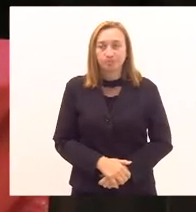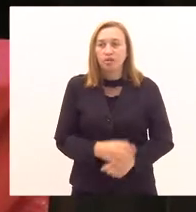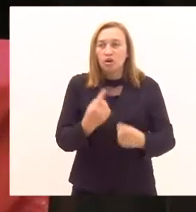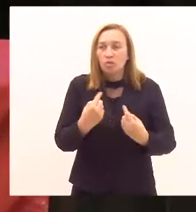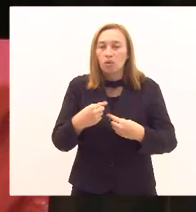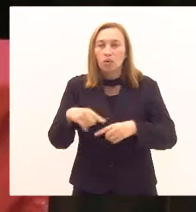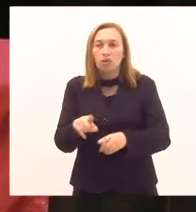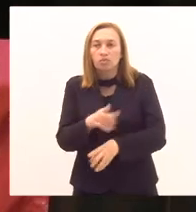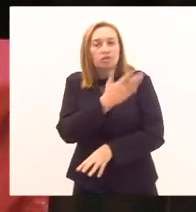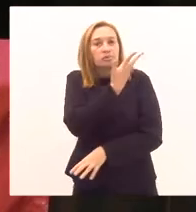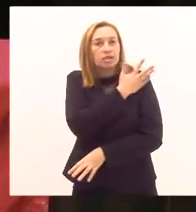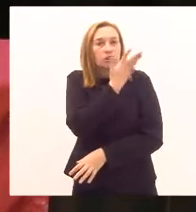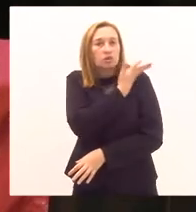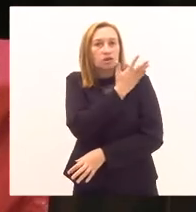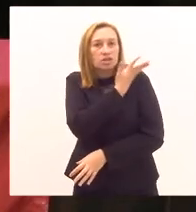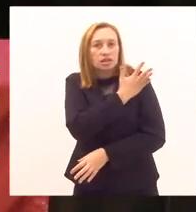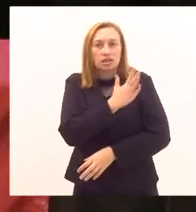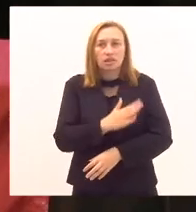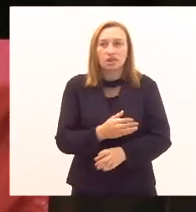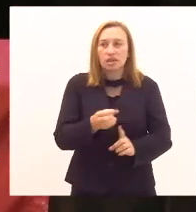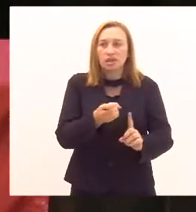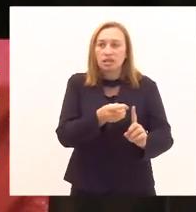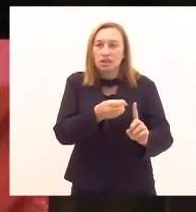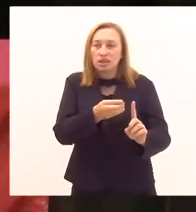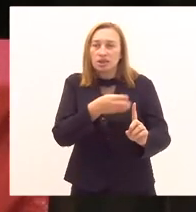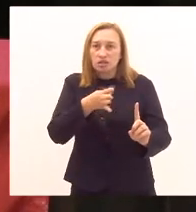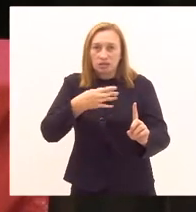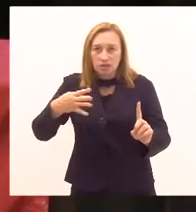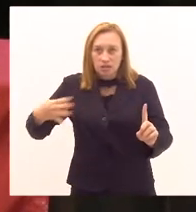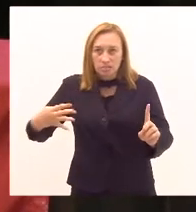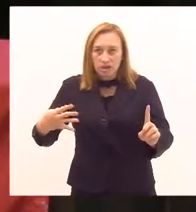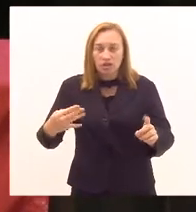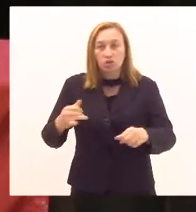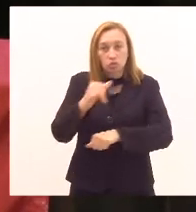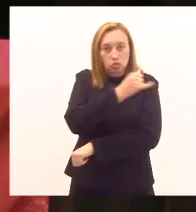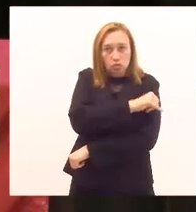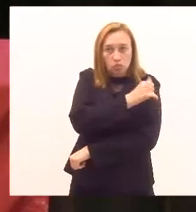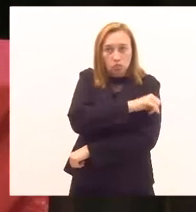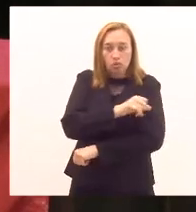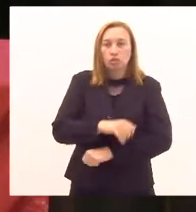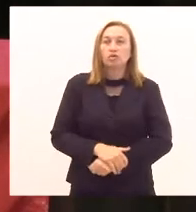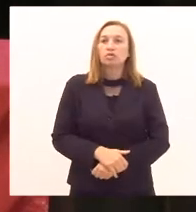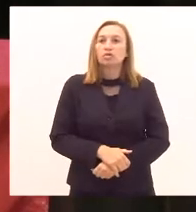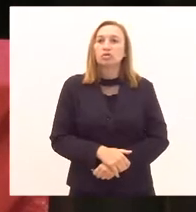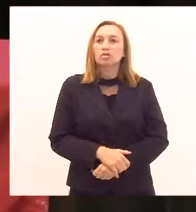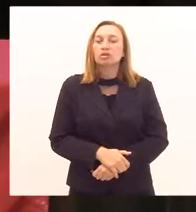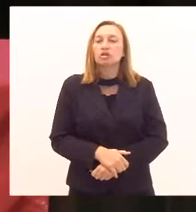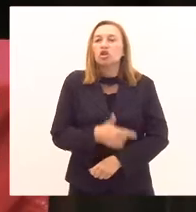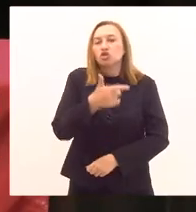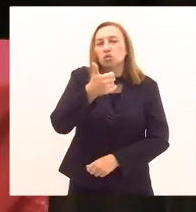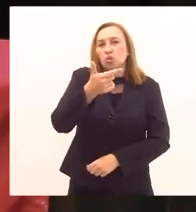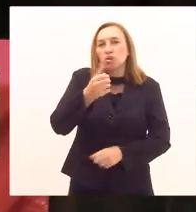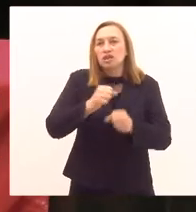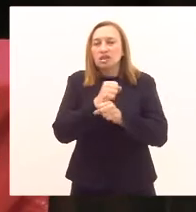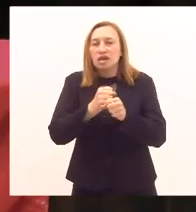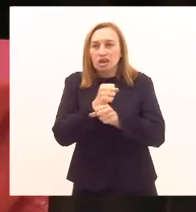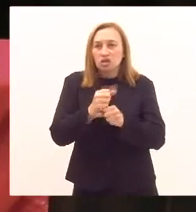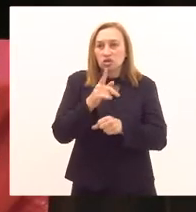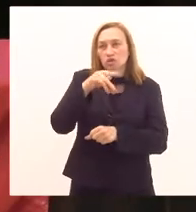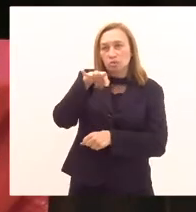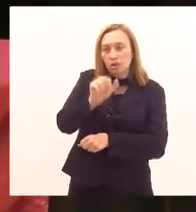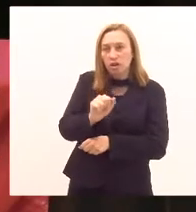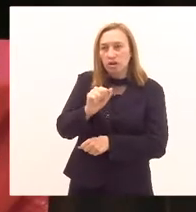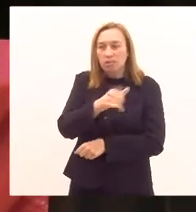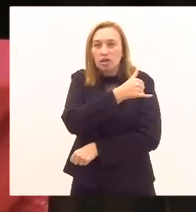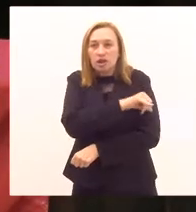Enfrentar a discriminação contra a LGBTI+, no Rio. Um balanço dos 12 anos do programa